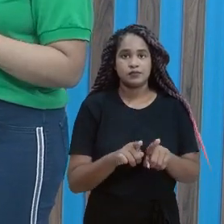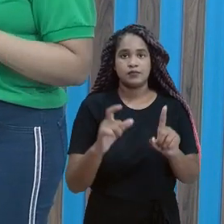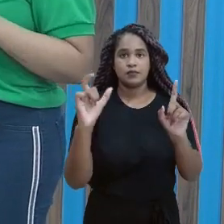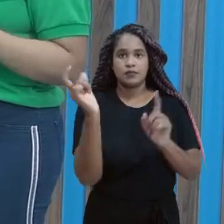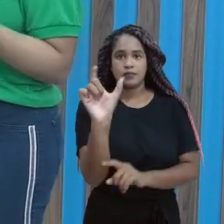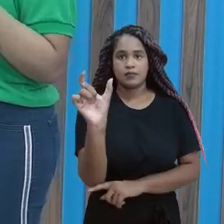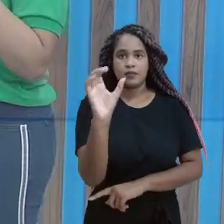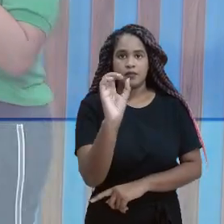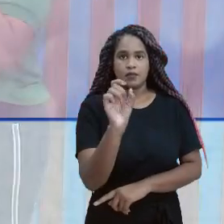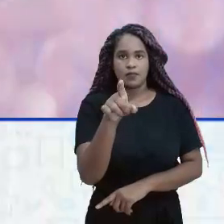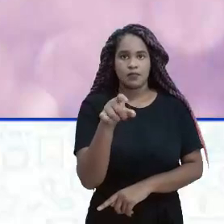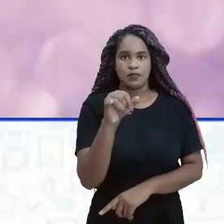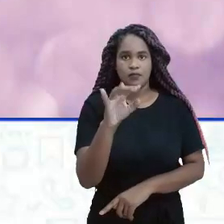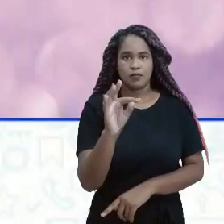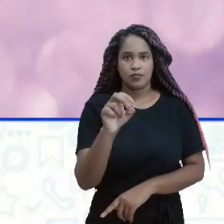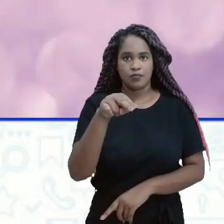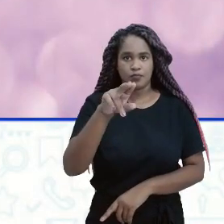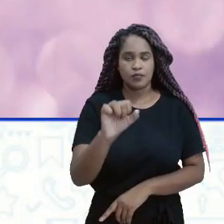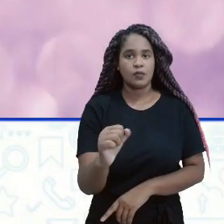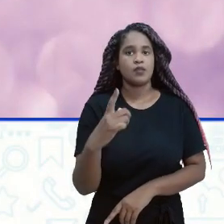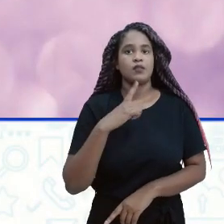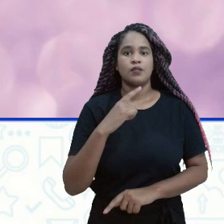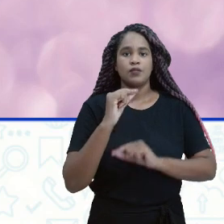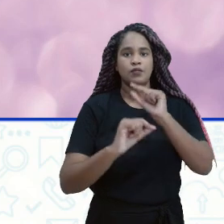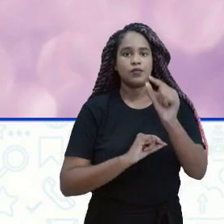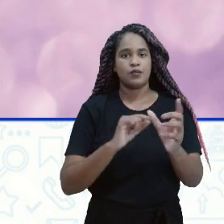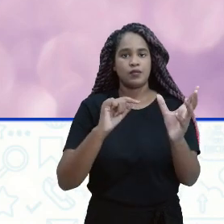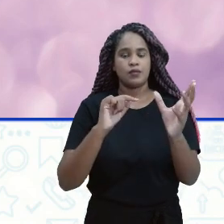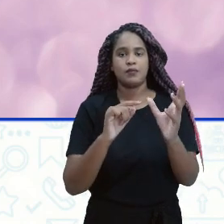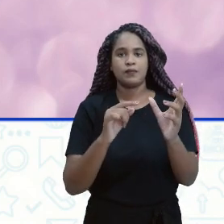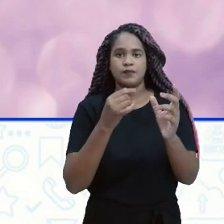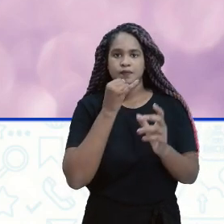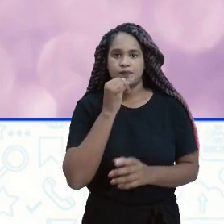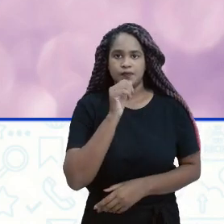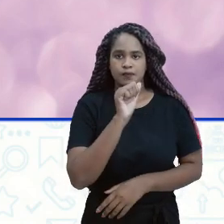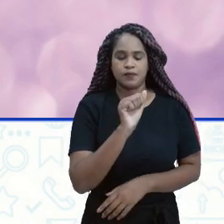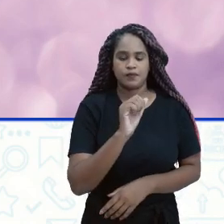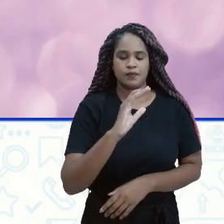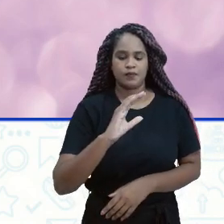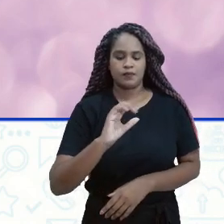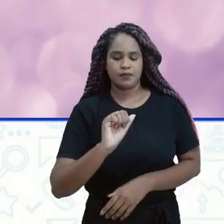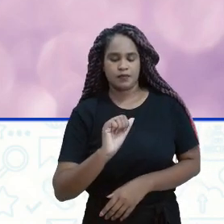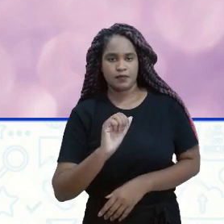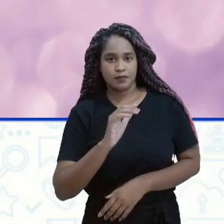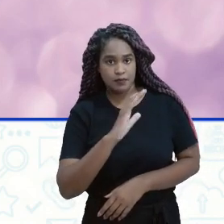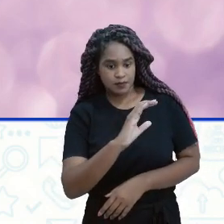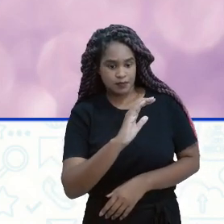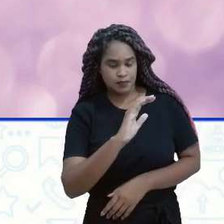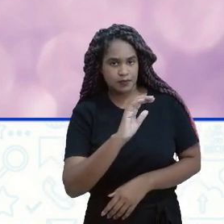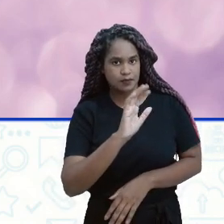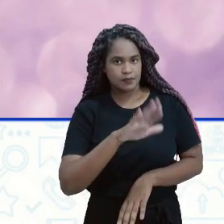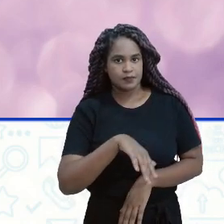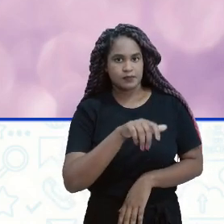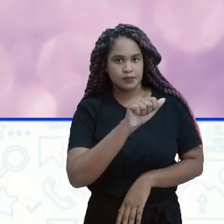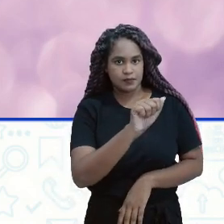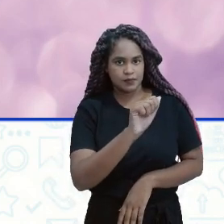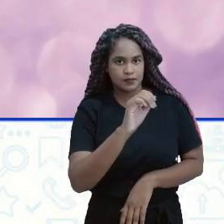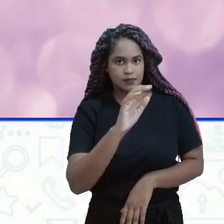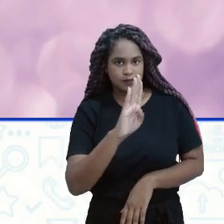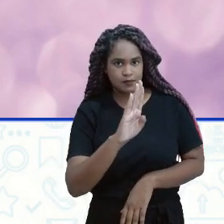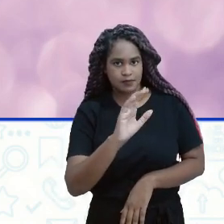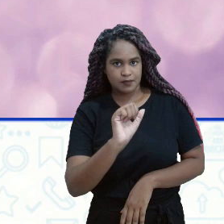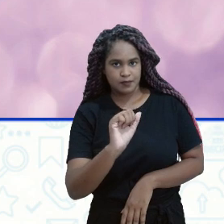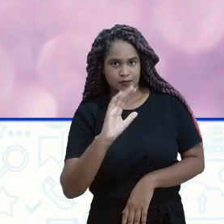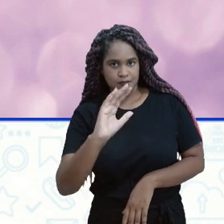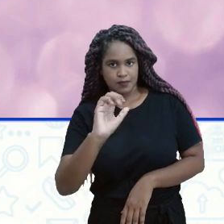tem a sílaba tônica no final das palavras. Por exemplo, abacaxi. Paroxítona, sílaba tônica na